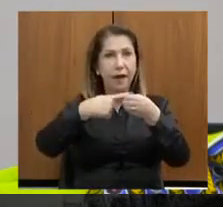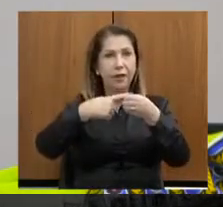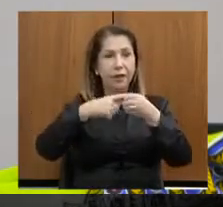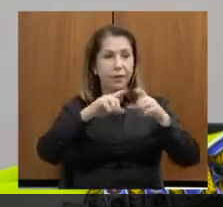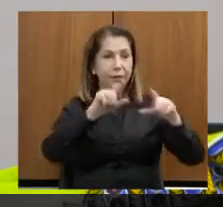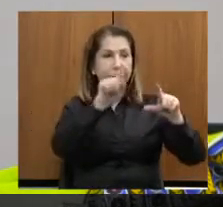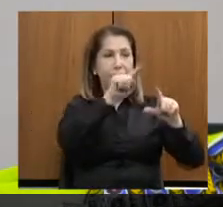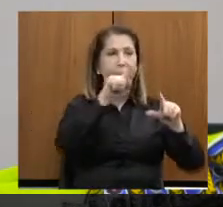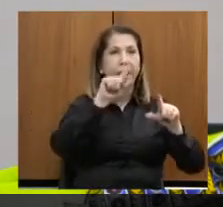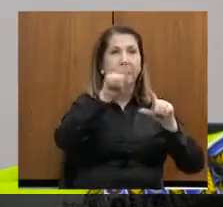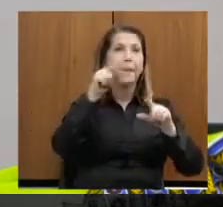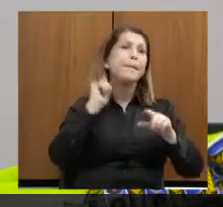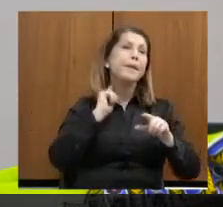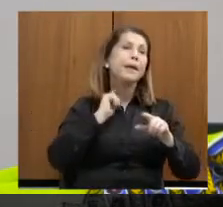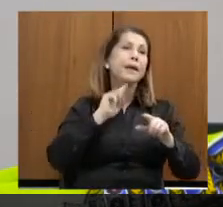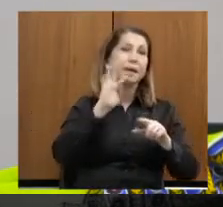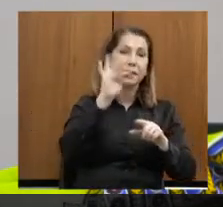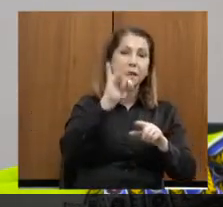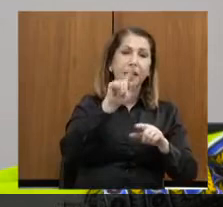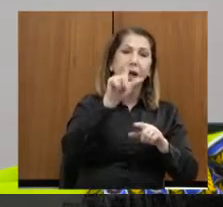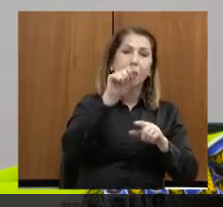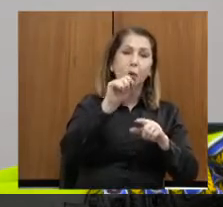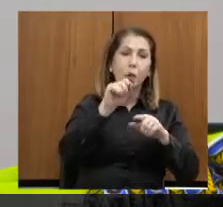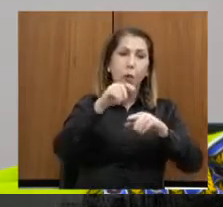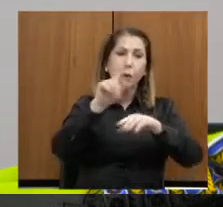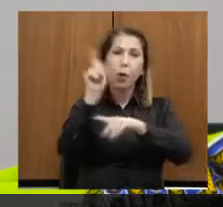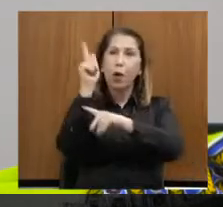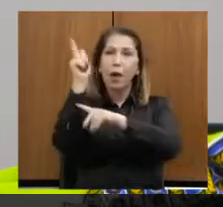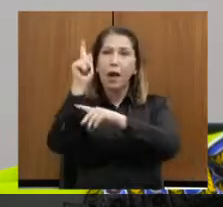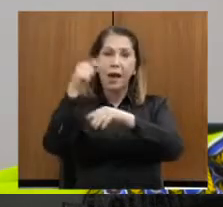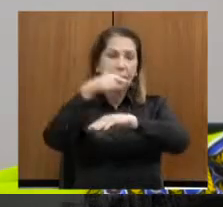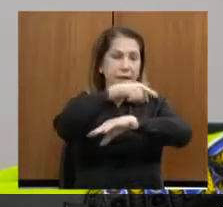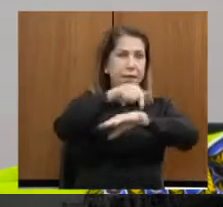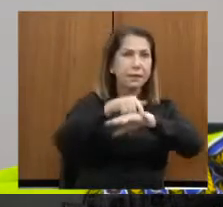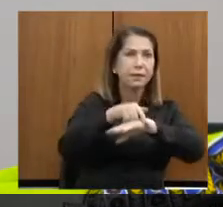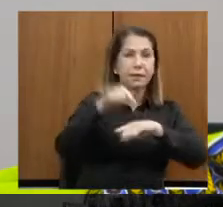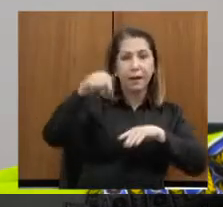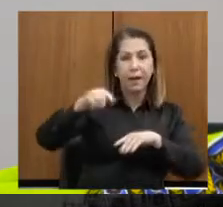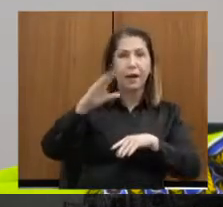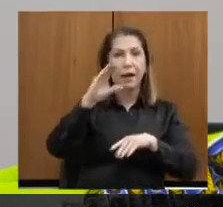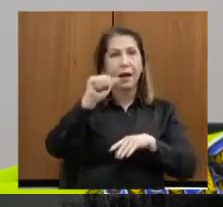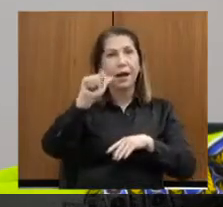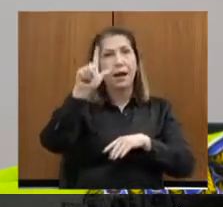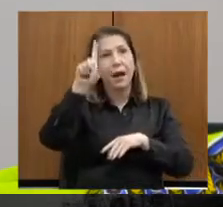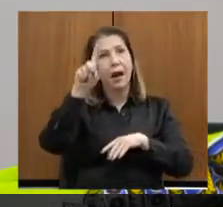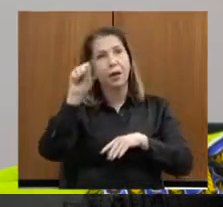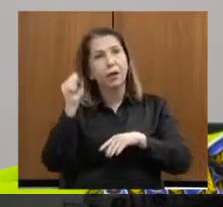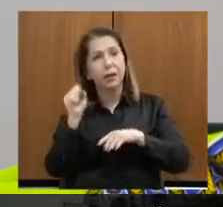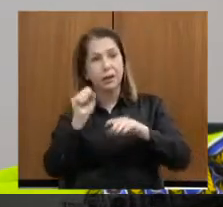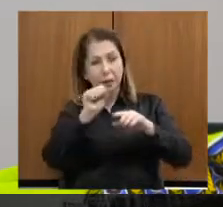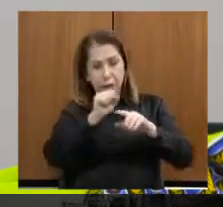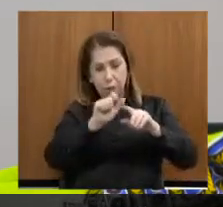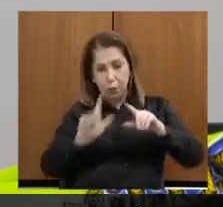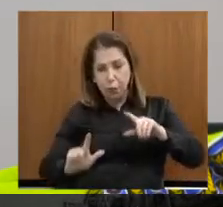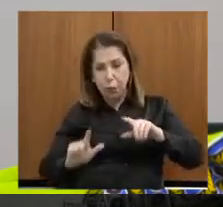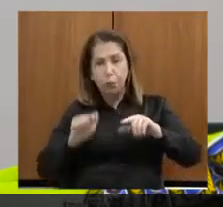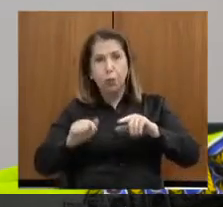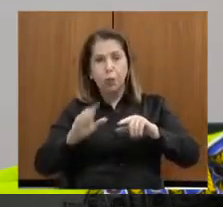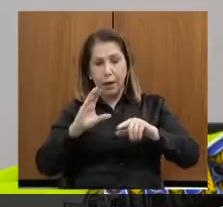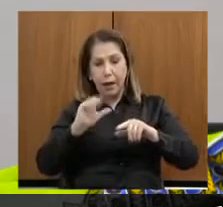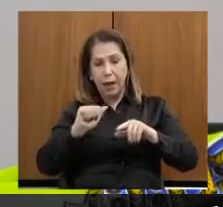triângulo que é divisa com Goiás nós estamos falando de Caldas que é divisa com Sul de mim com